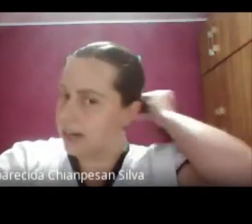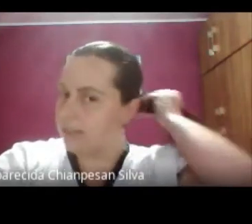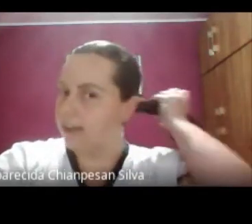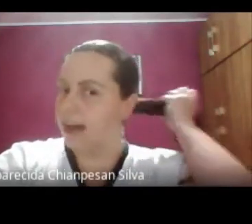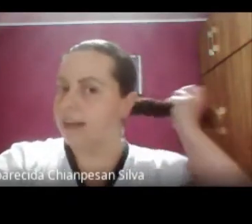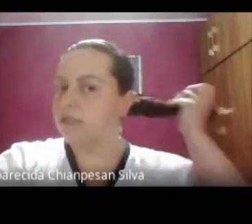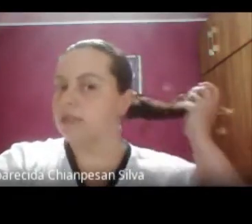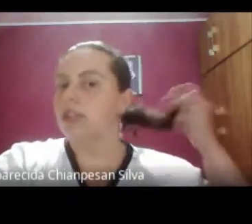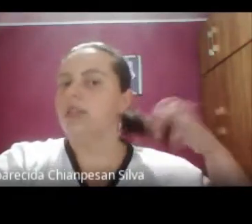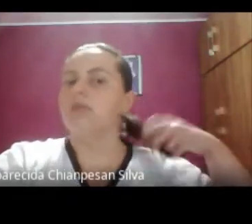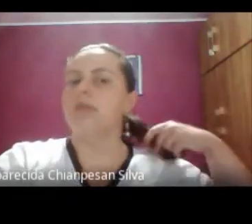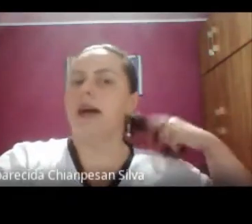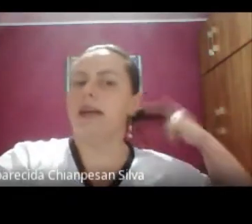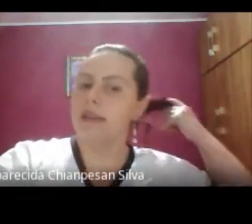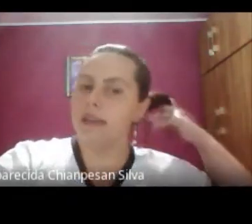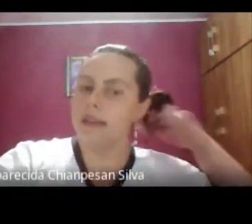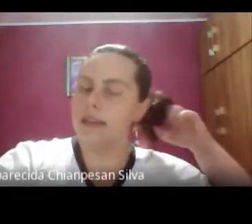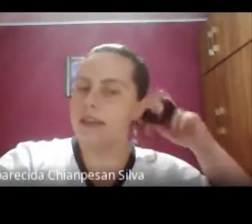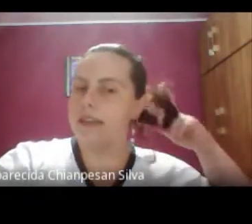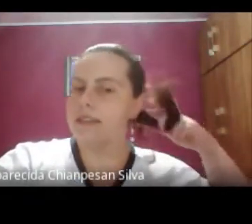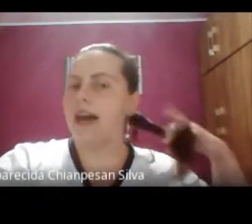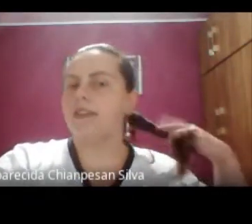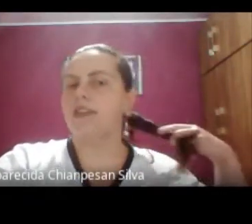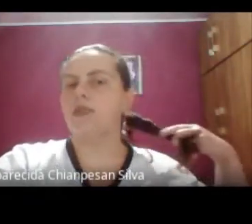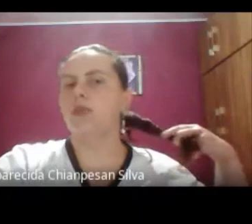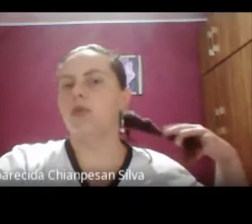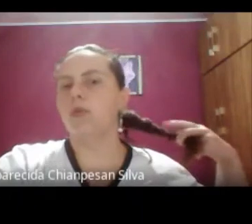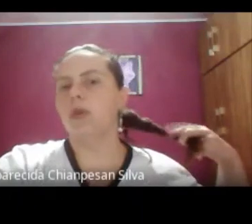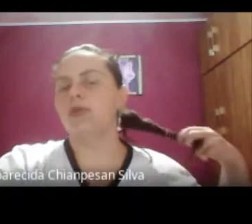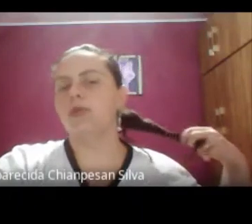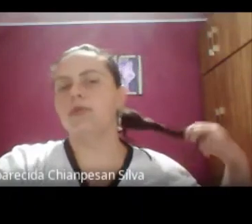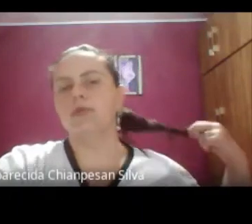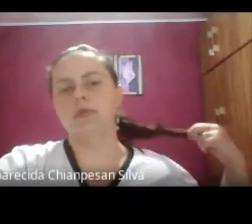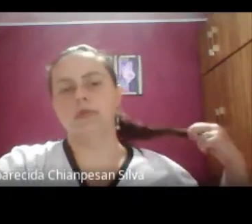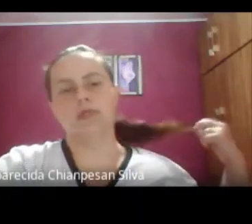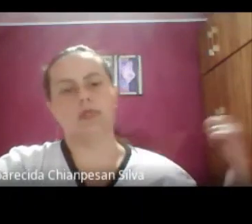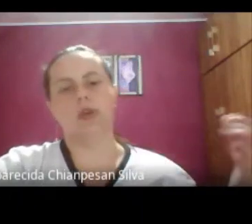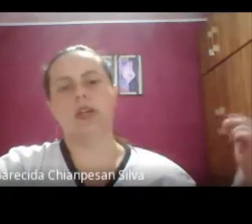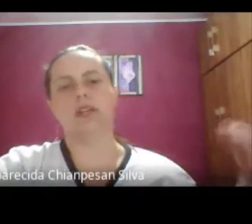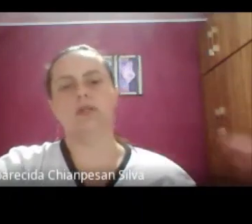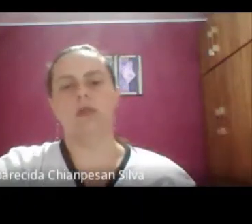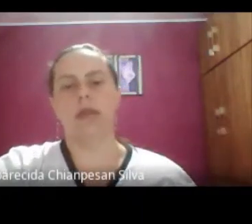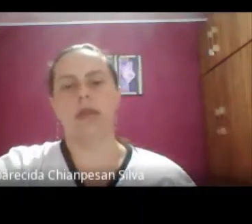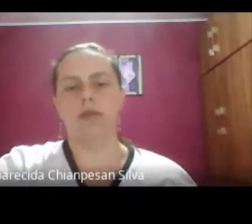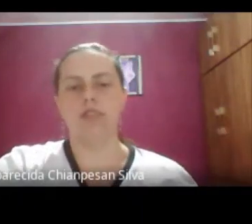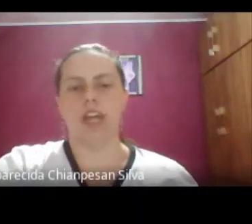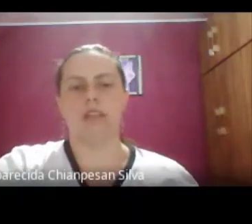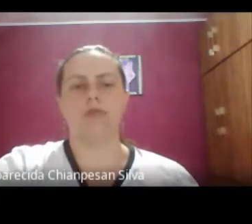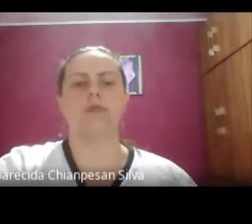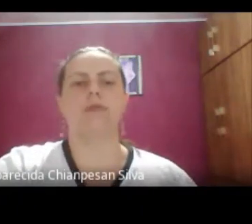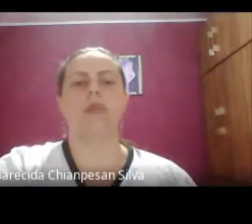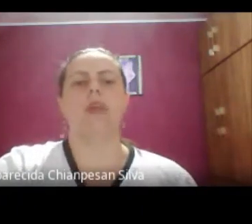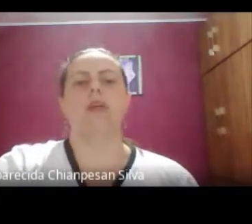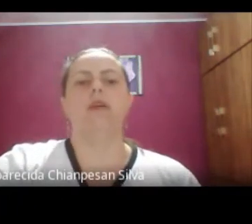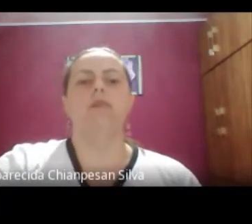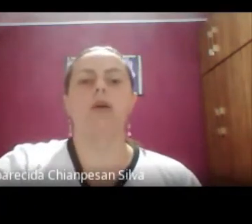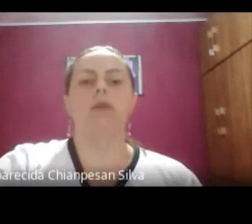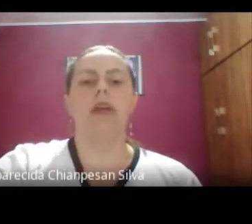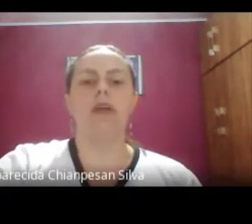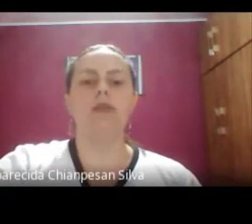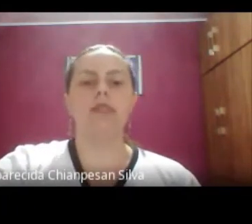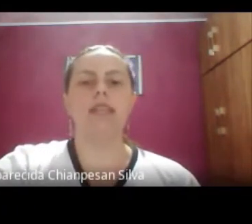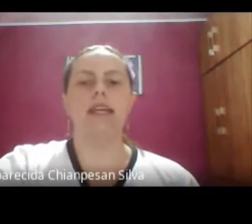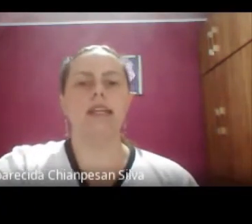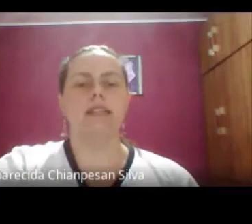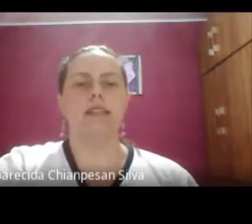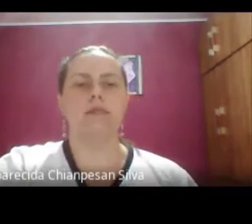eles gravaram, e estava o grupo Olodum tocando com o Michael Jackson. Bom,